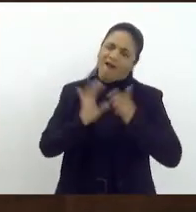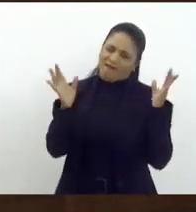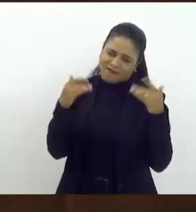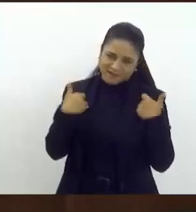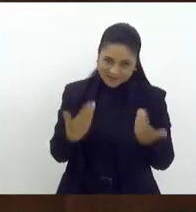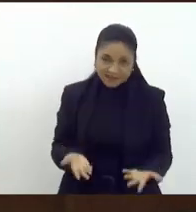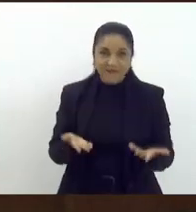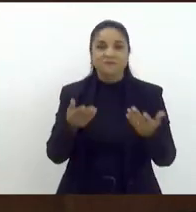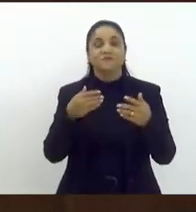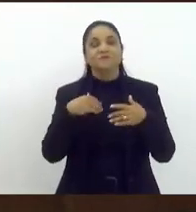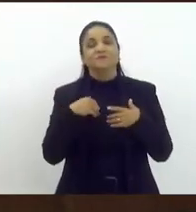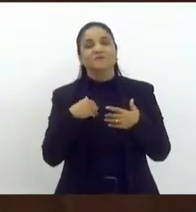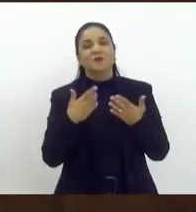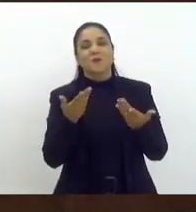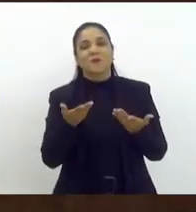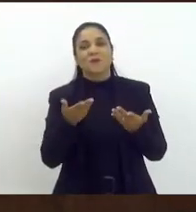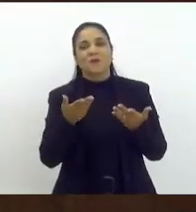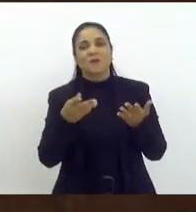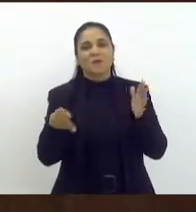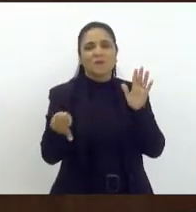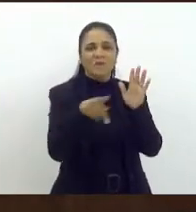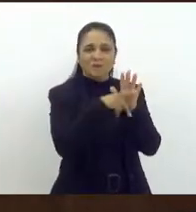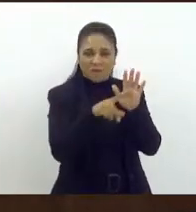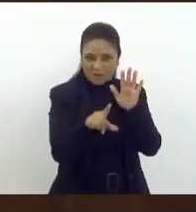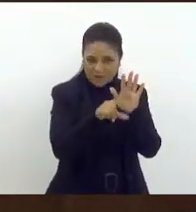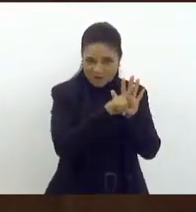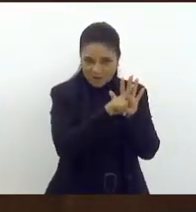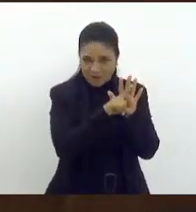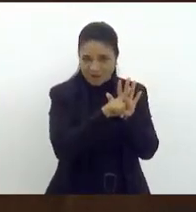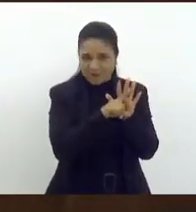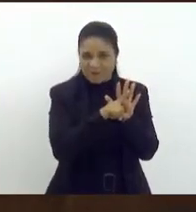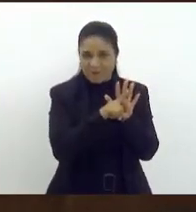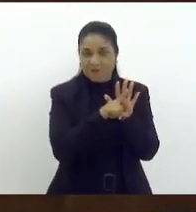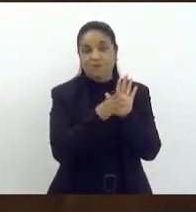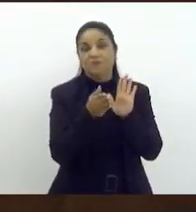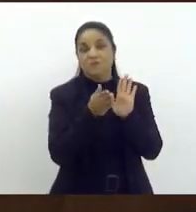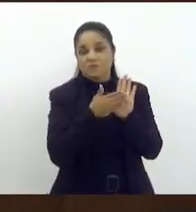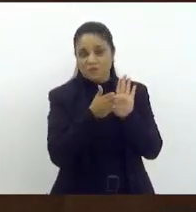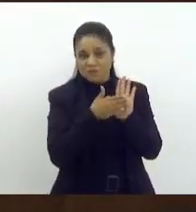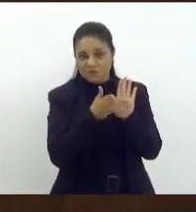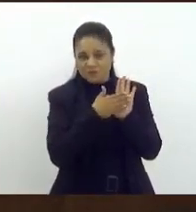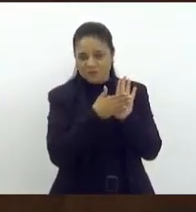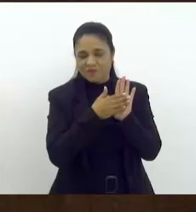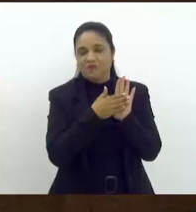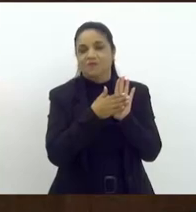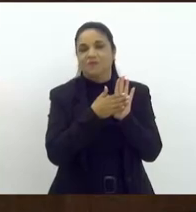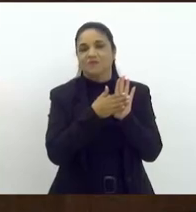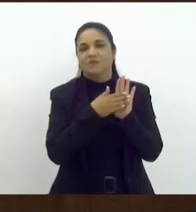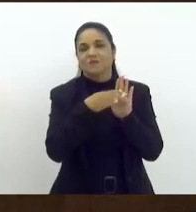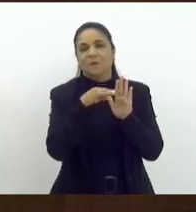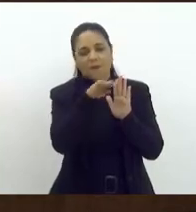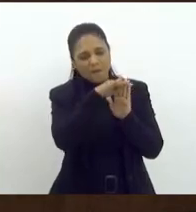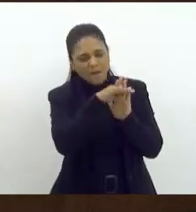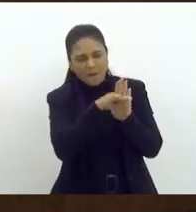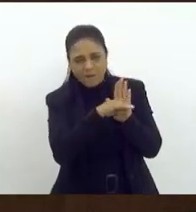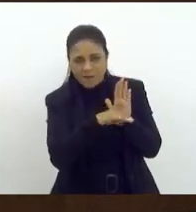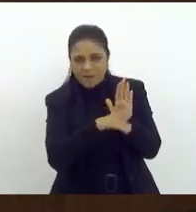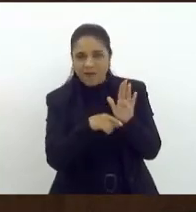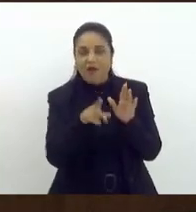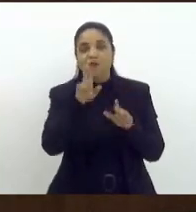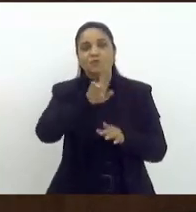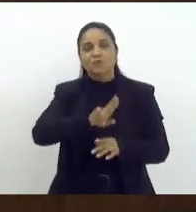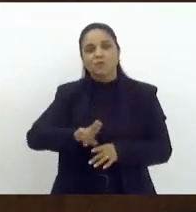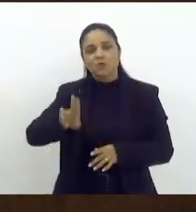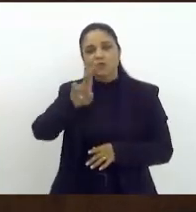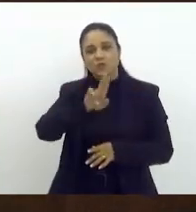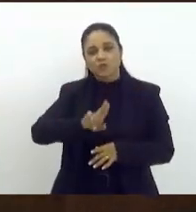esse programa é que a gente está propondo nesse projeto diz respeito à utilização